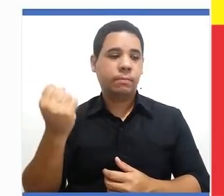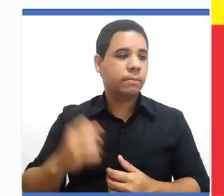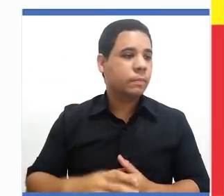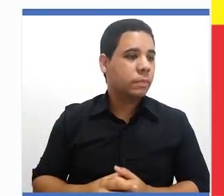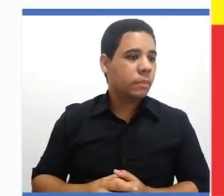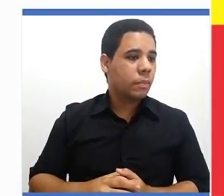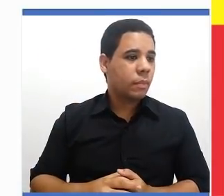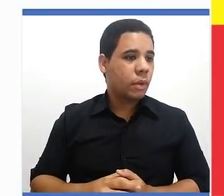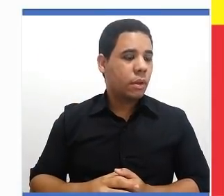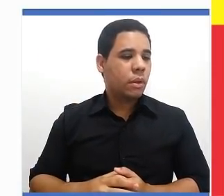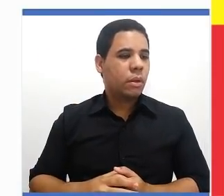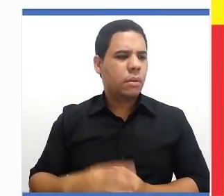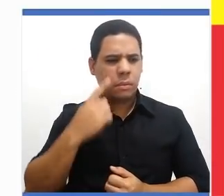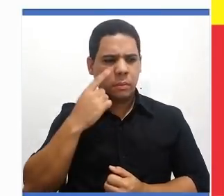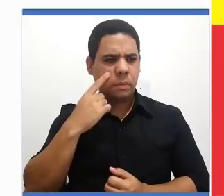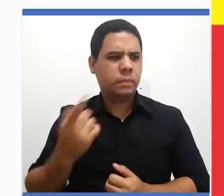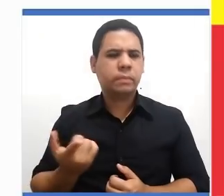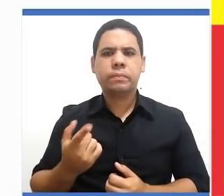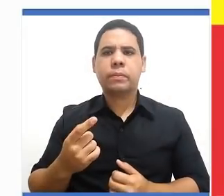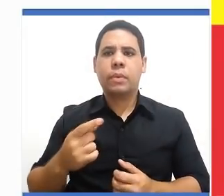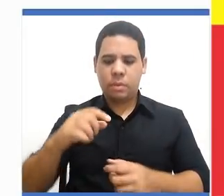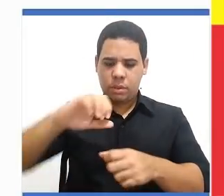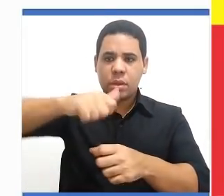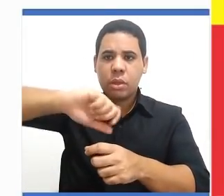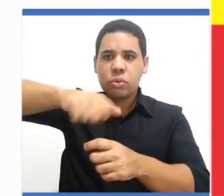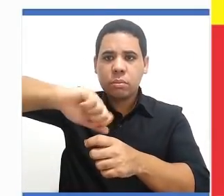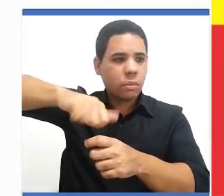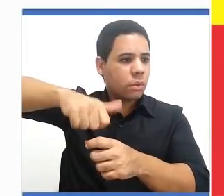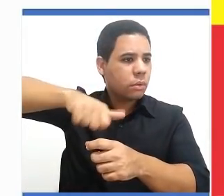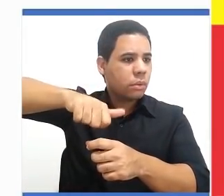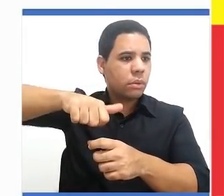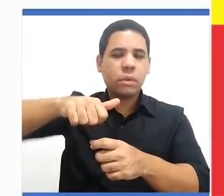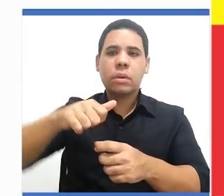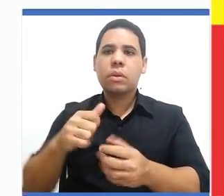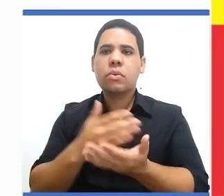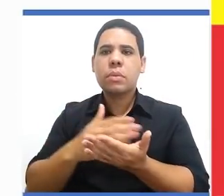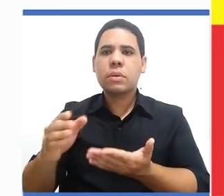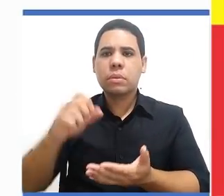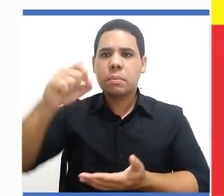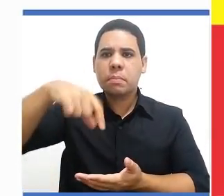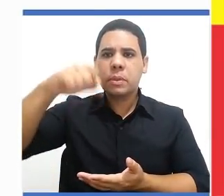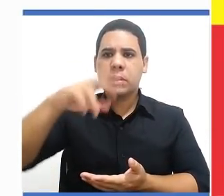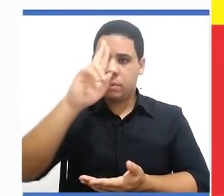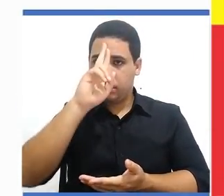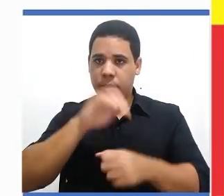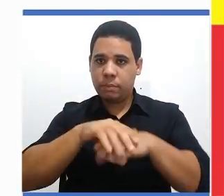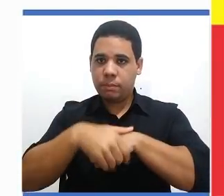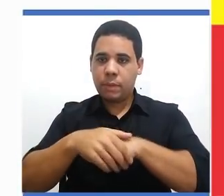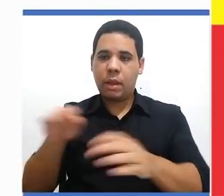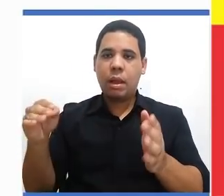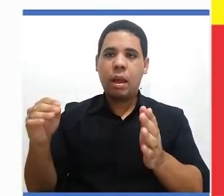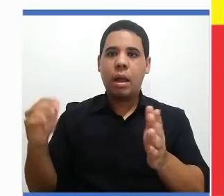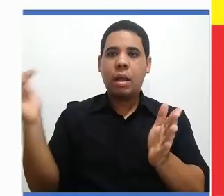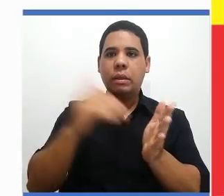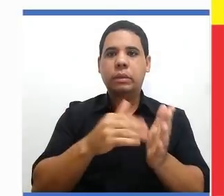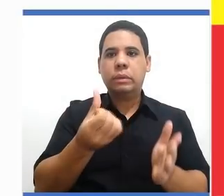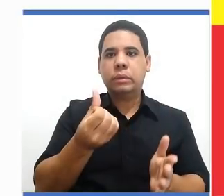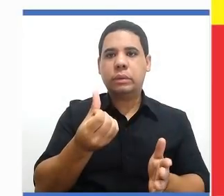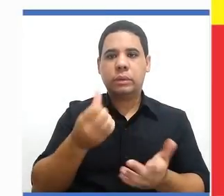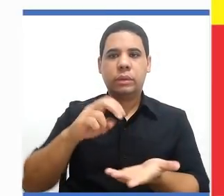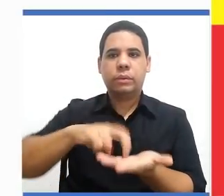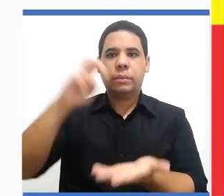minuto, certo? Então, se a gente já tem 4 ml por minuto, vamos olhar um detalhe na questão aí, que diz o seguinte, que